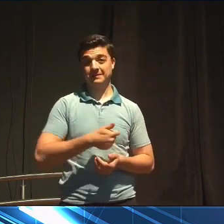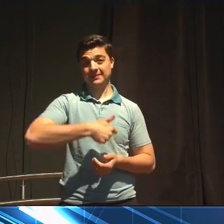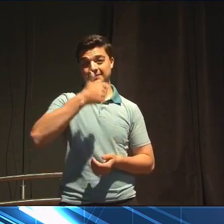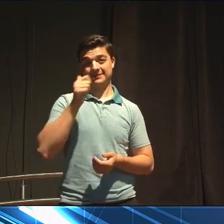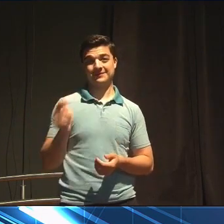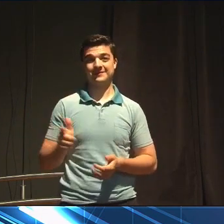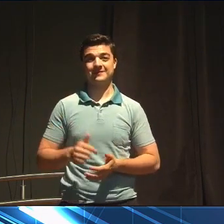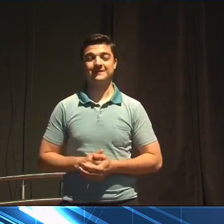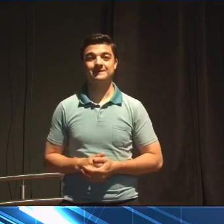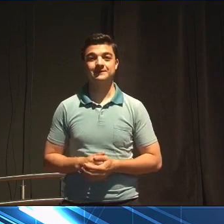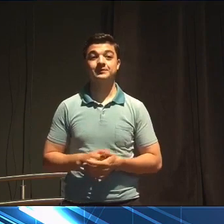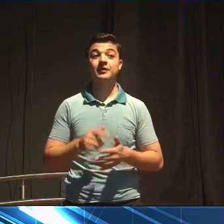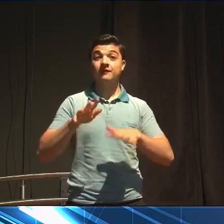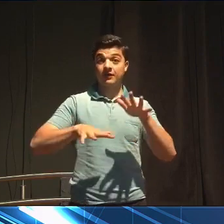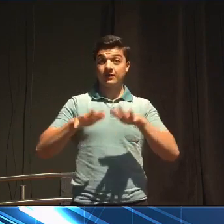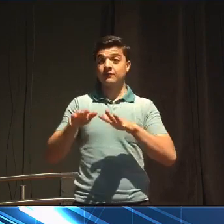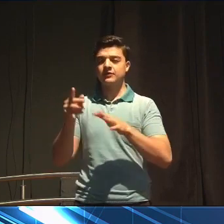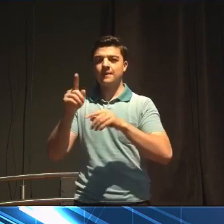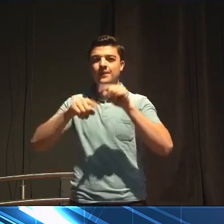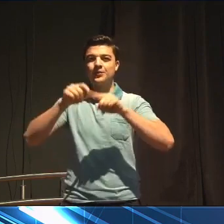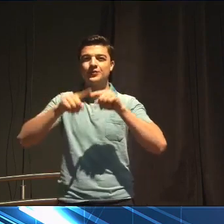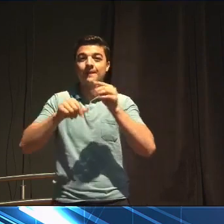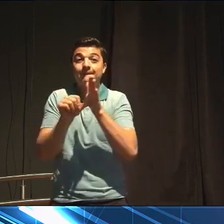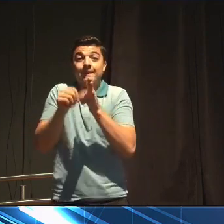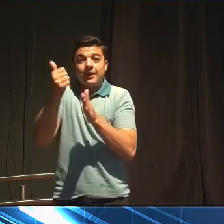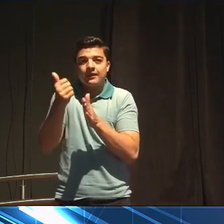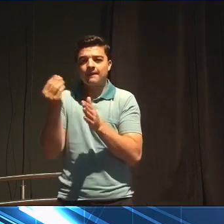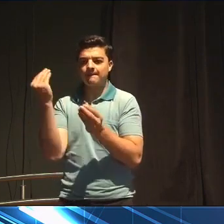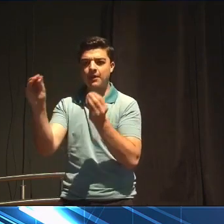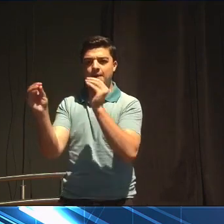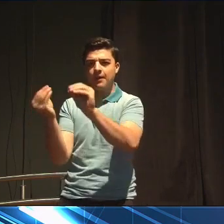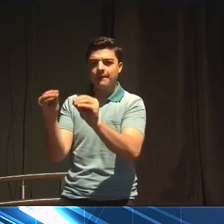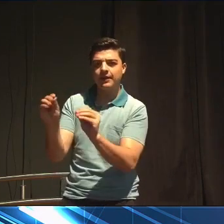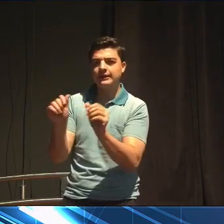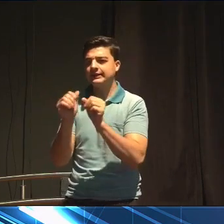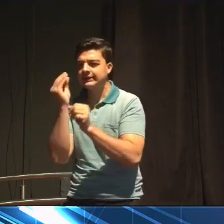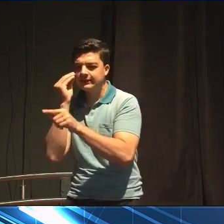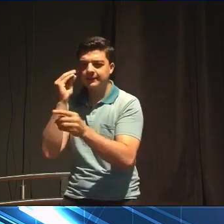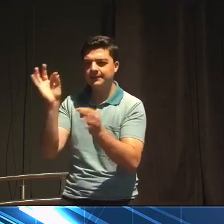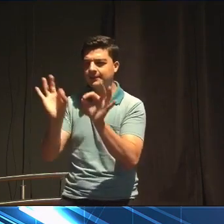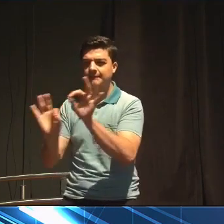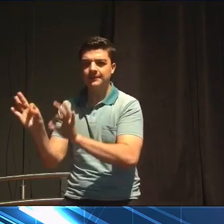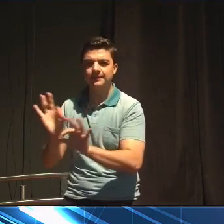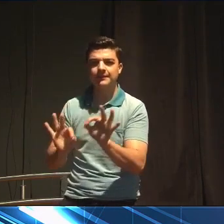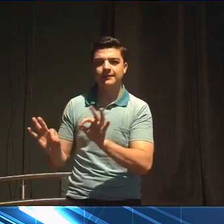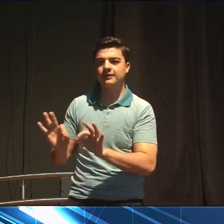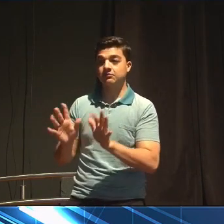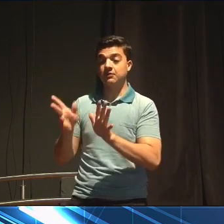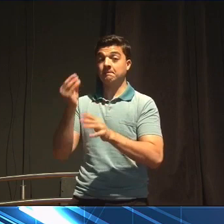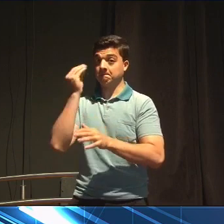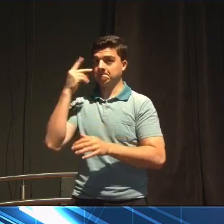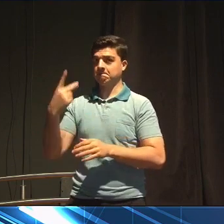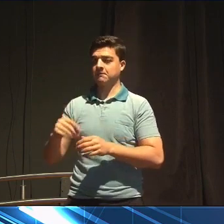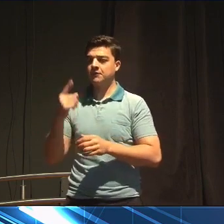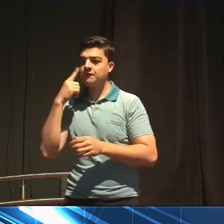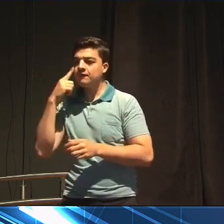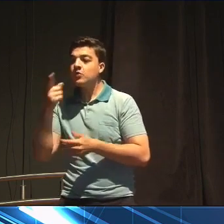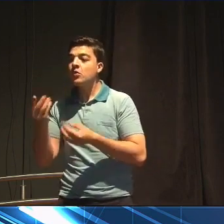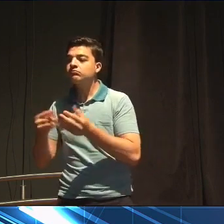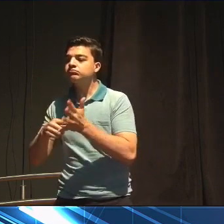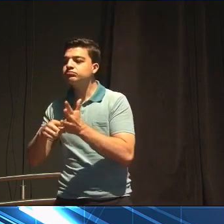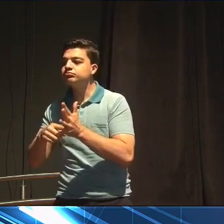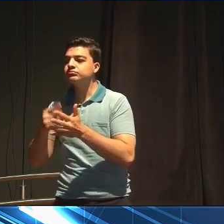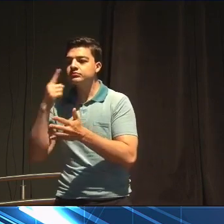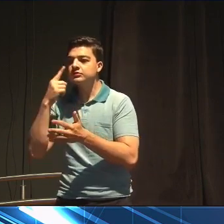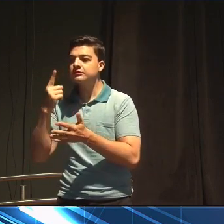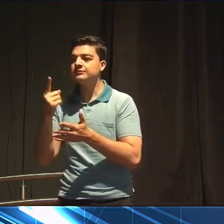experimento todo, as pessoas vão usar, você descobre que tem alguma coisa fora do lugar ali que precisa ser alterada. Você vai ter que jogar tudo que você